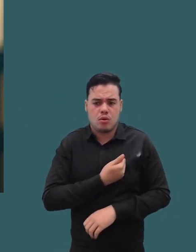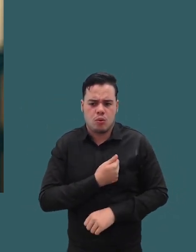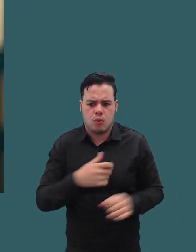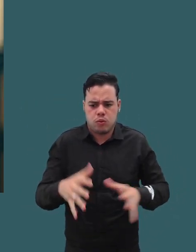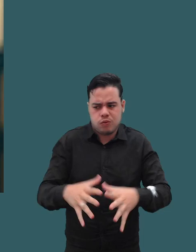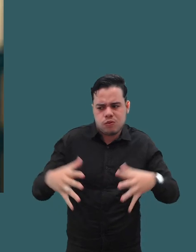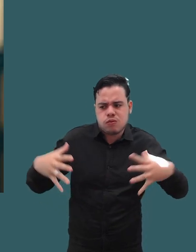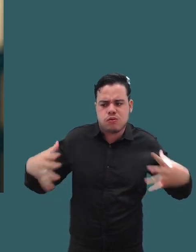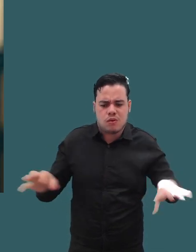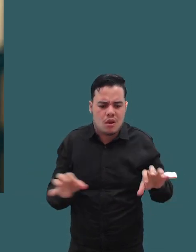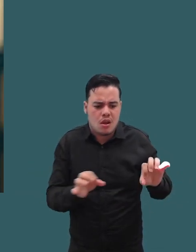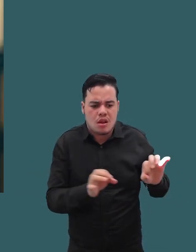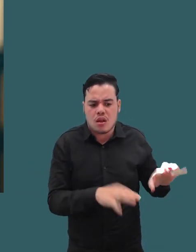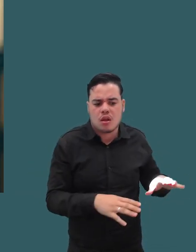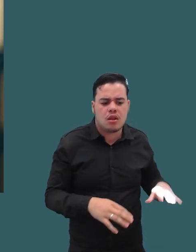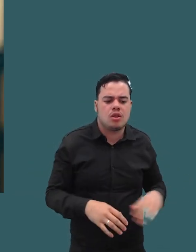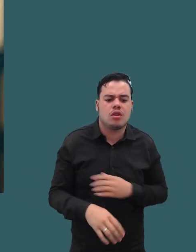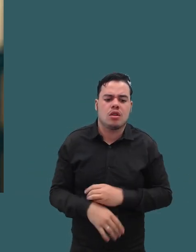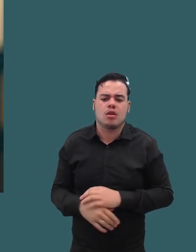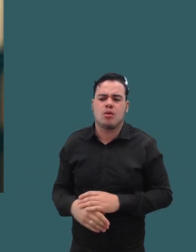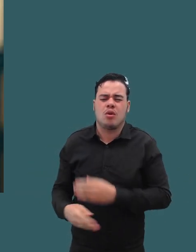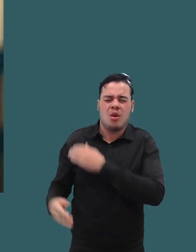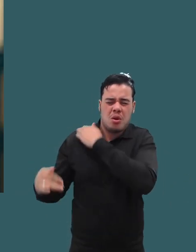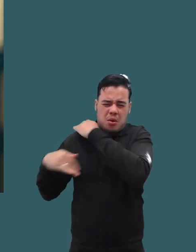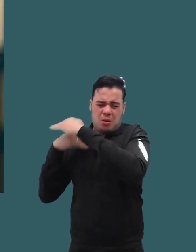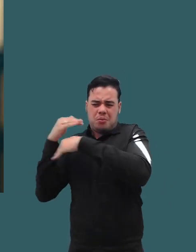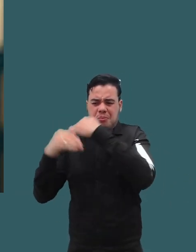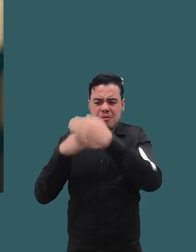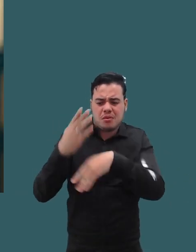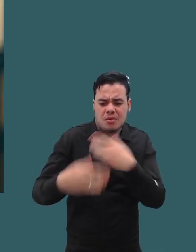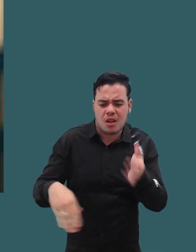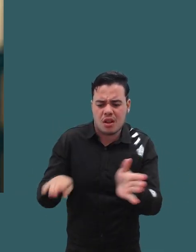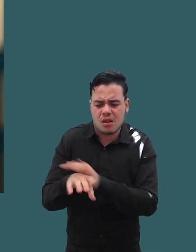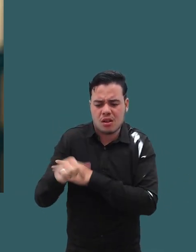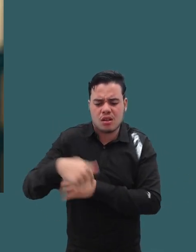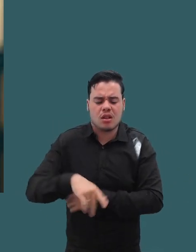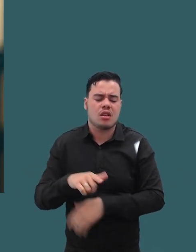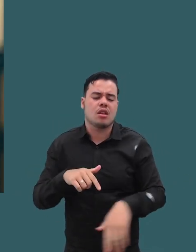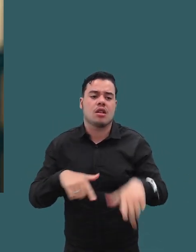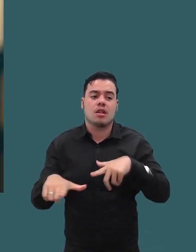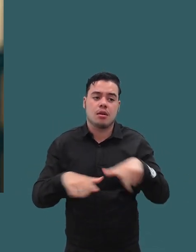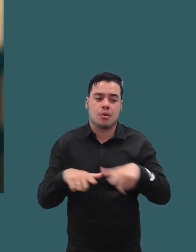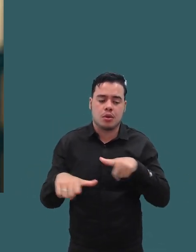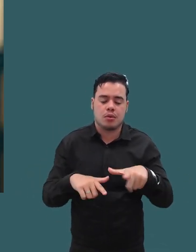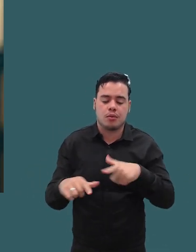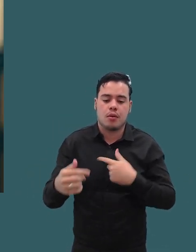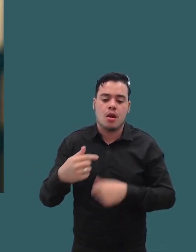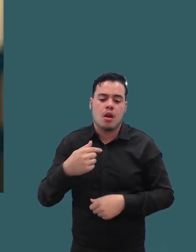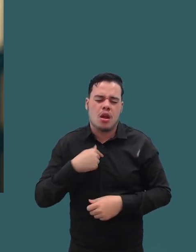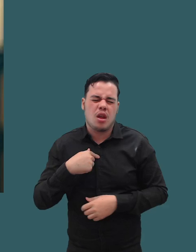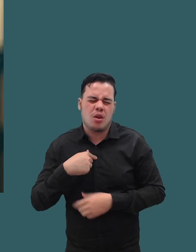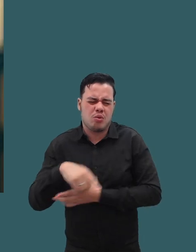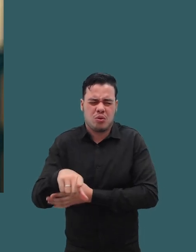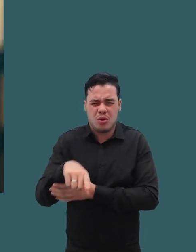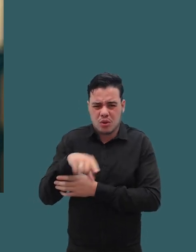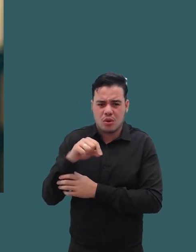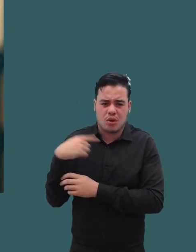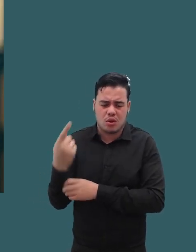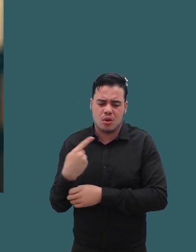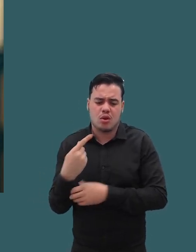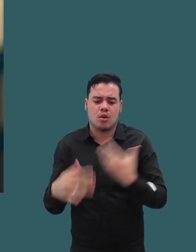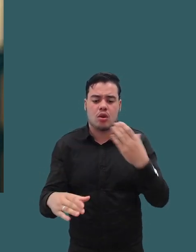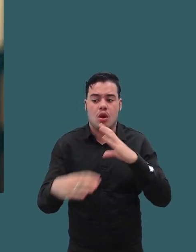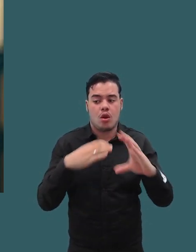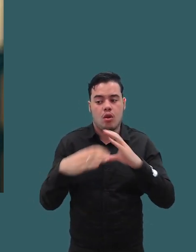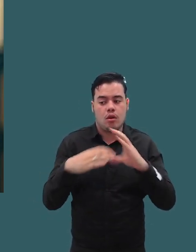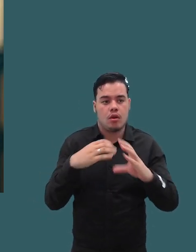deixando de citar centenas de colegas e entidades que fazem esse trabalho. Eu optei nessa nossa